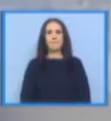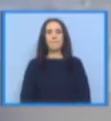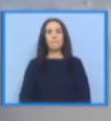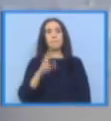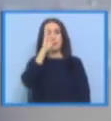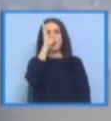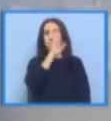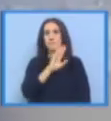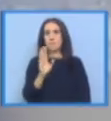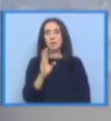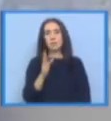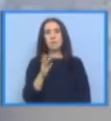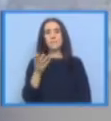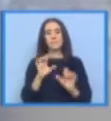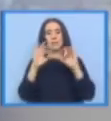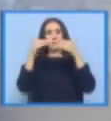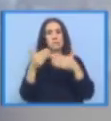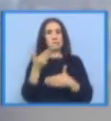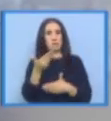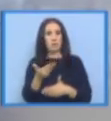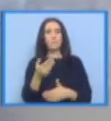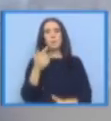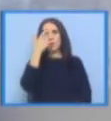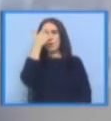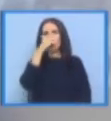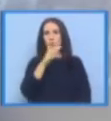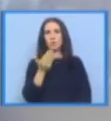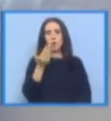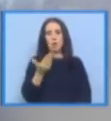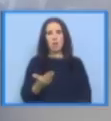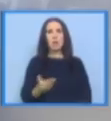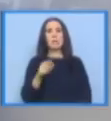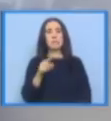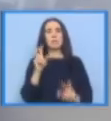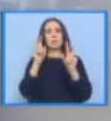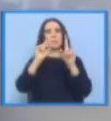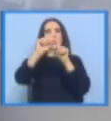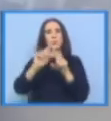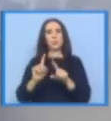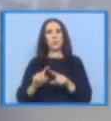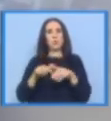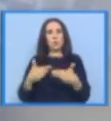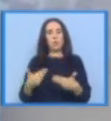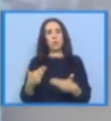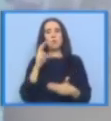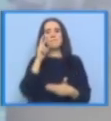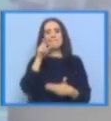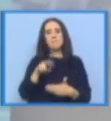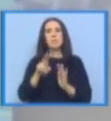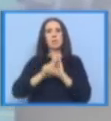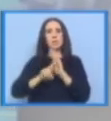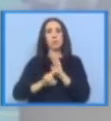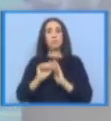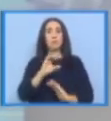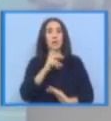Já sabe que é em agência.eclesia.pt que pode encontrar estes e outros temas da atualidade. Agora olhamos o relatório